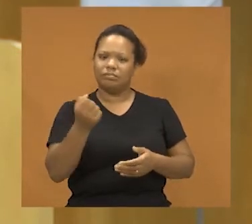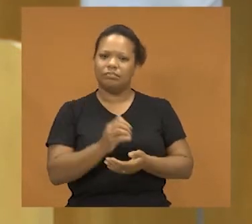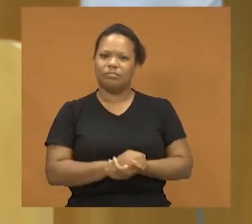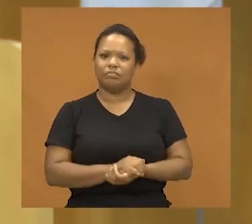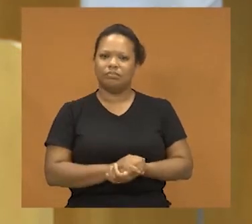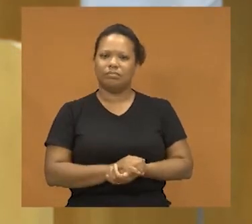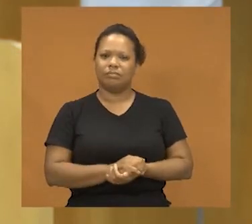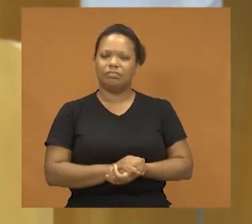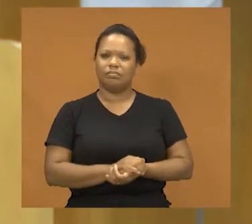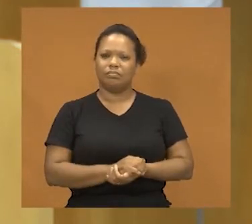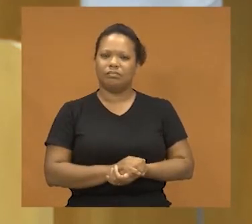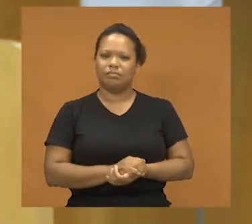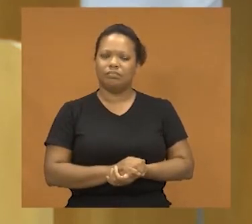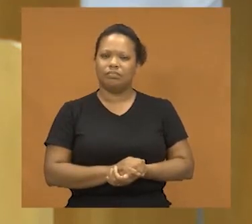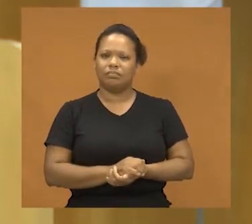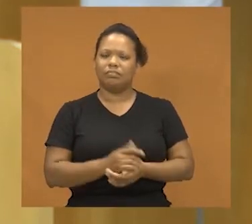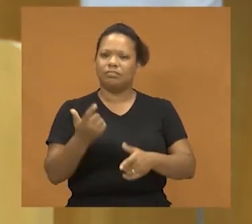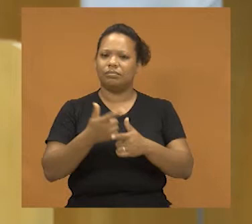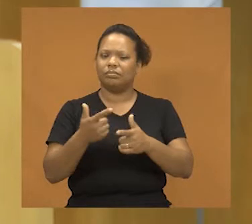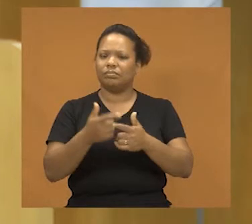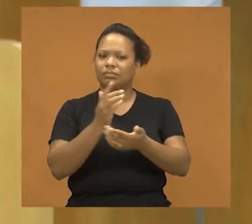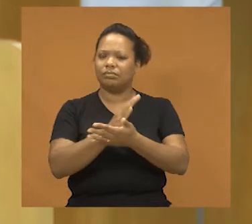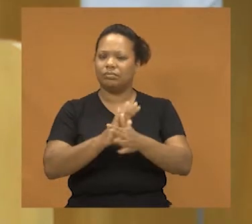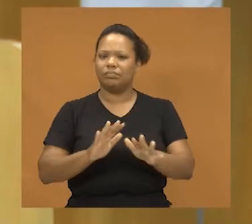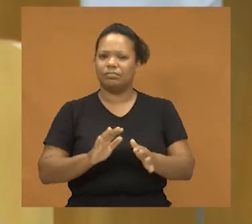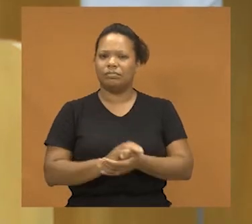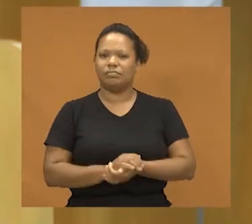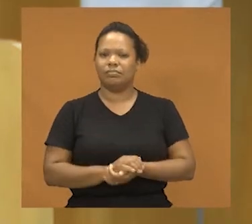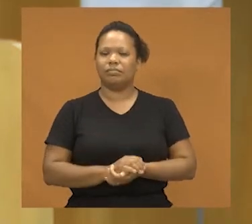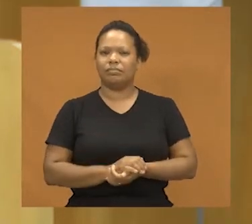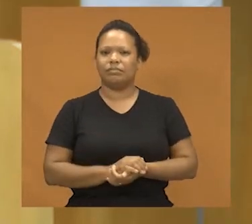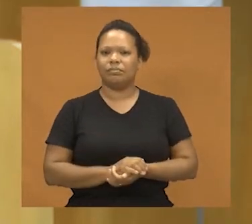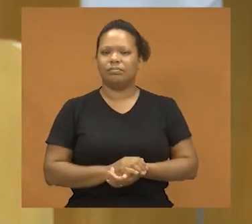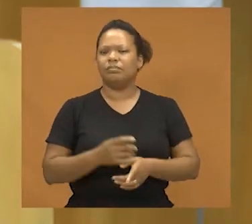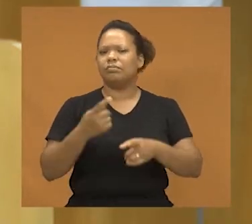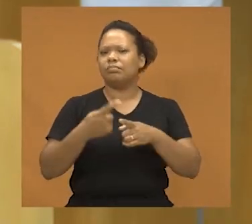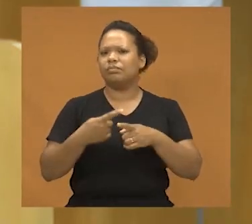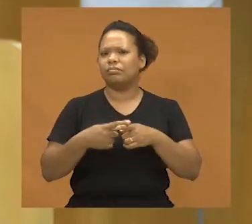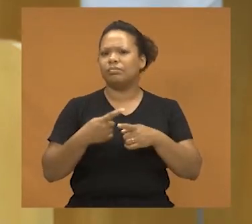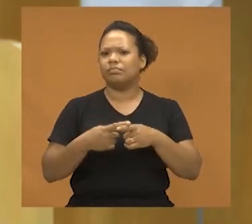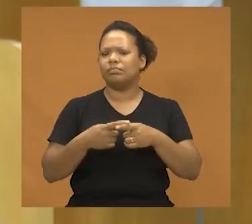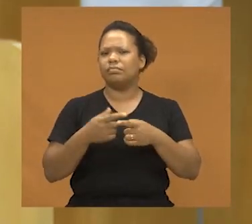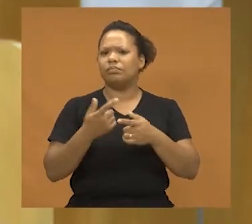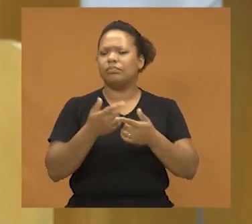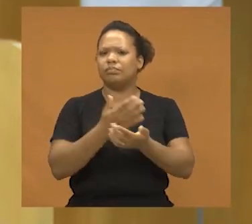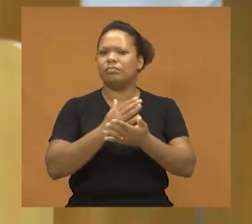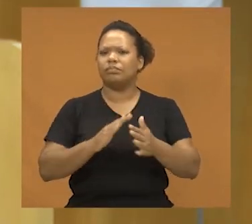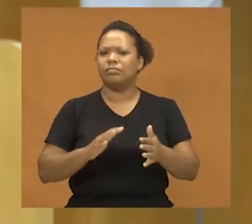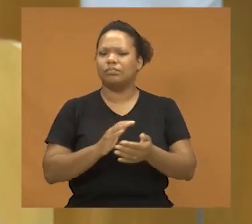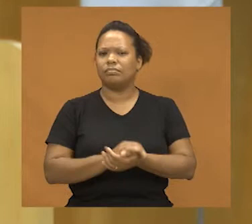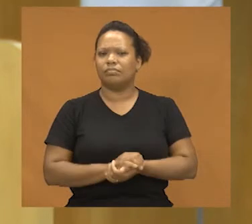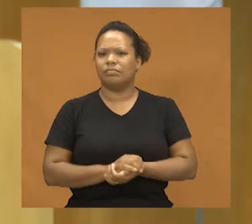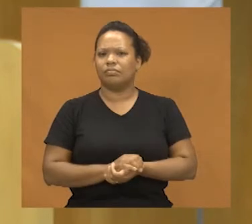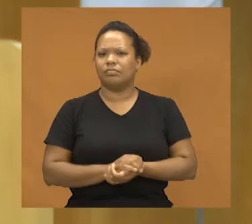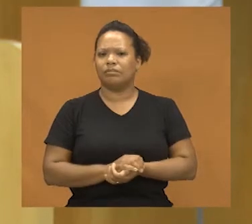economizando, nós estaremos resolvendo o problema. Tá? Então, por que não resolver o problema